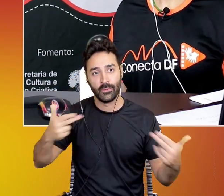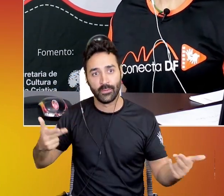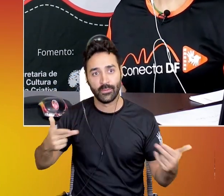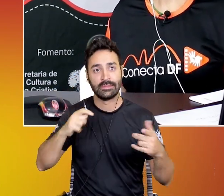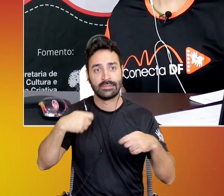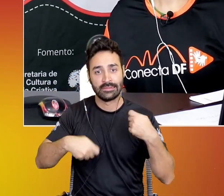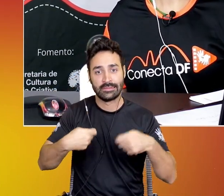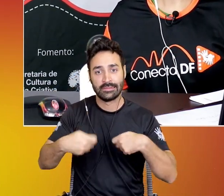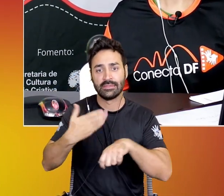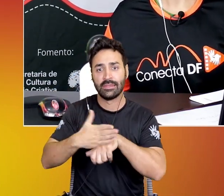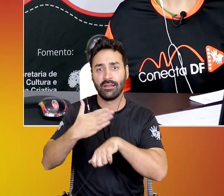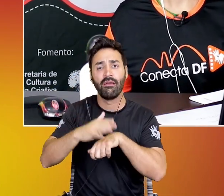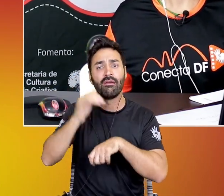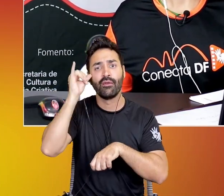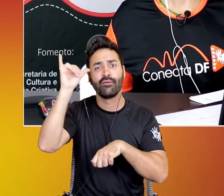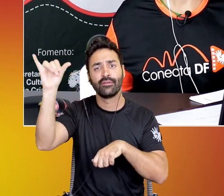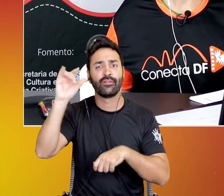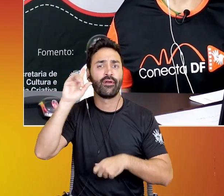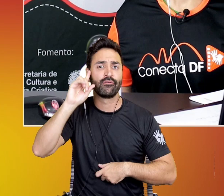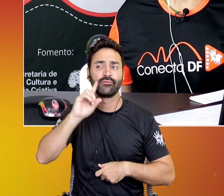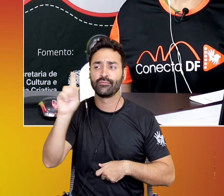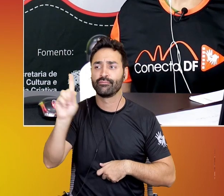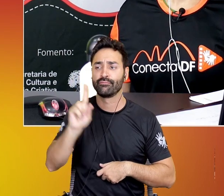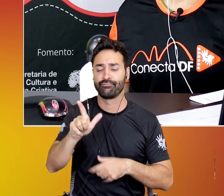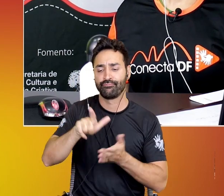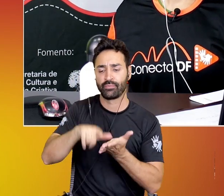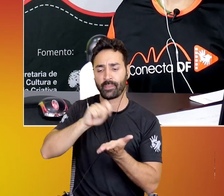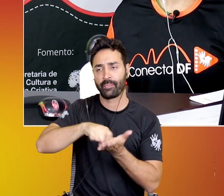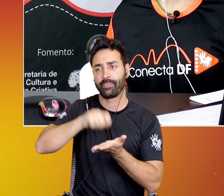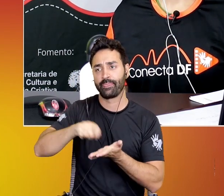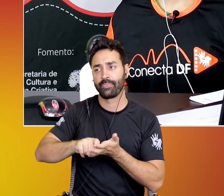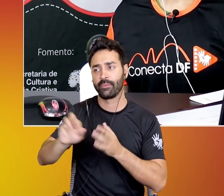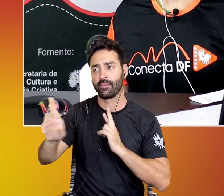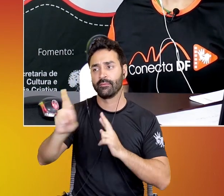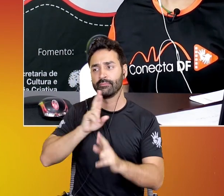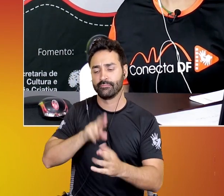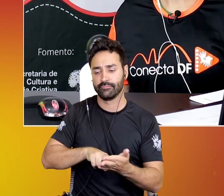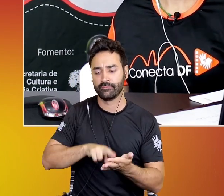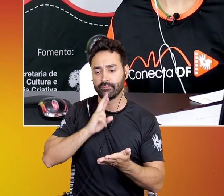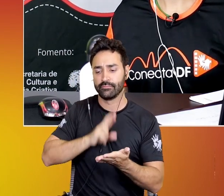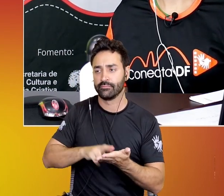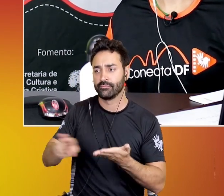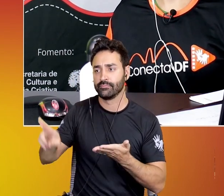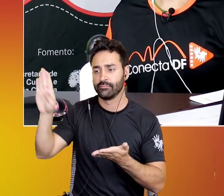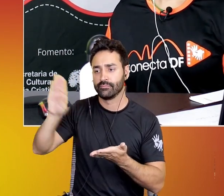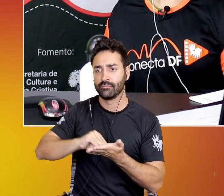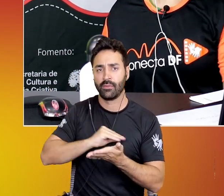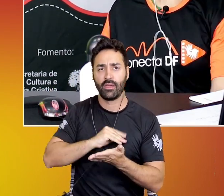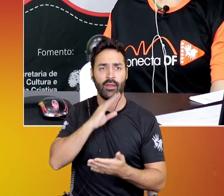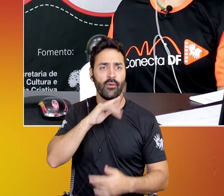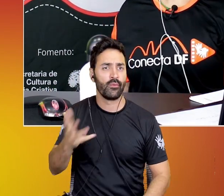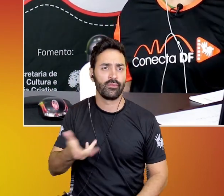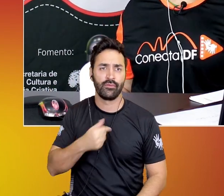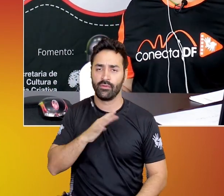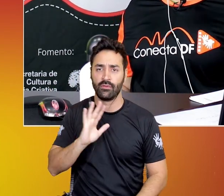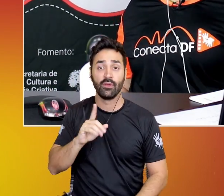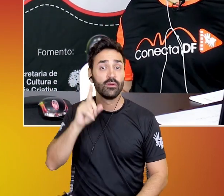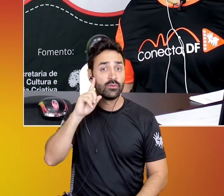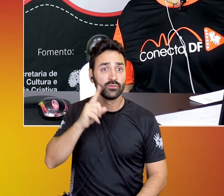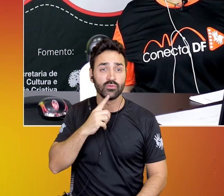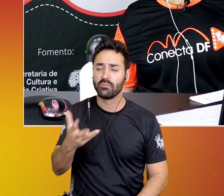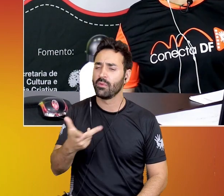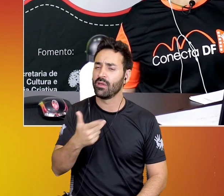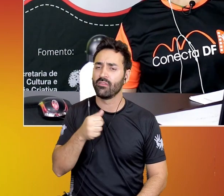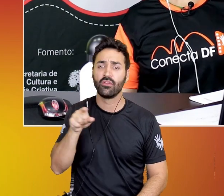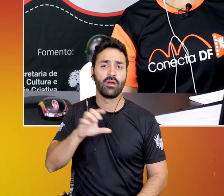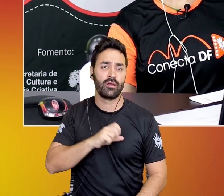para não ficar utilizando no papel, porque era terrível. E assim, eles são maravilhosamente uma comunicação